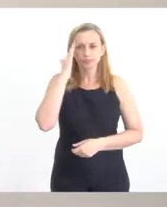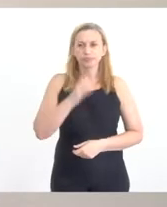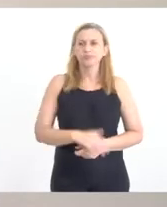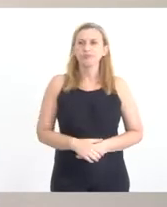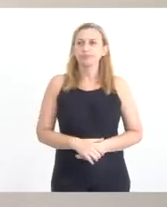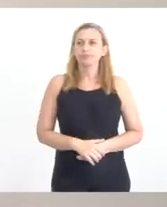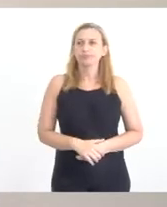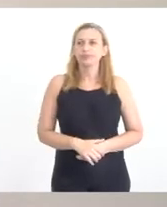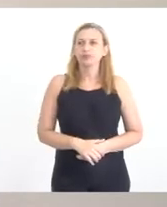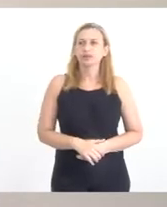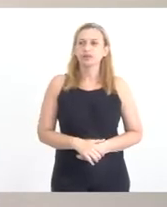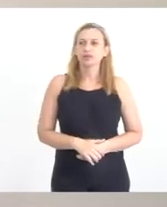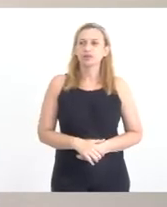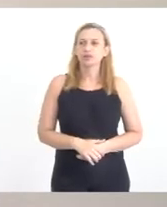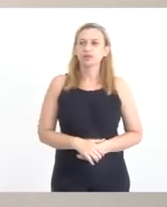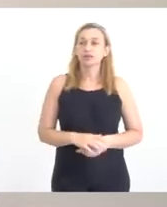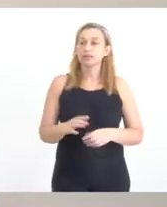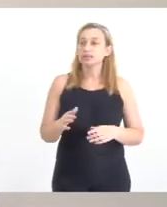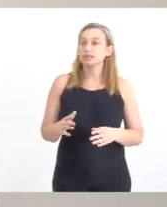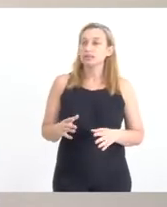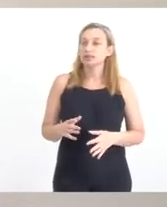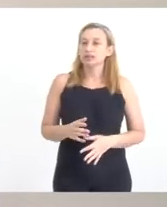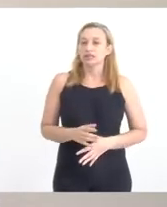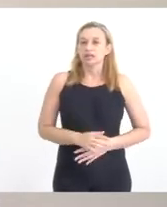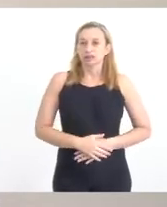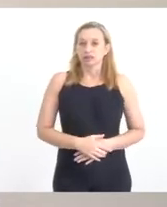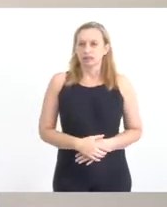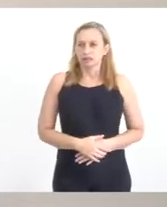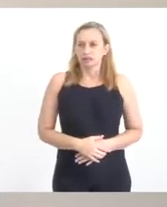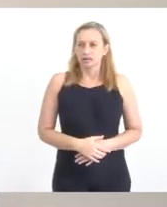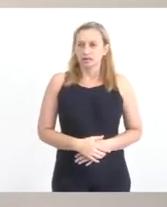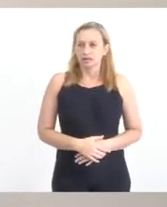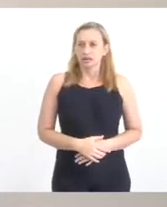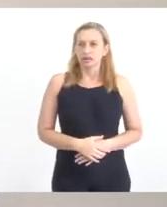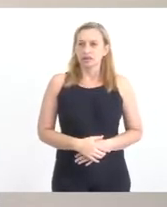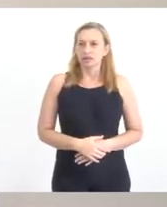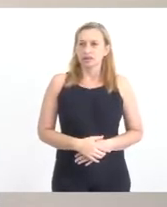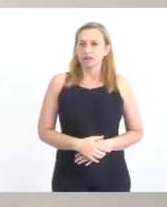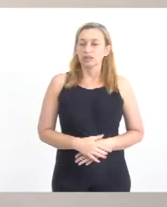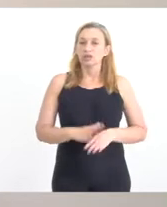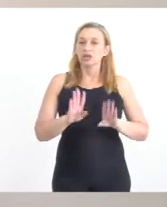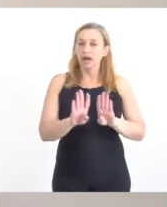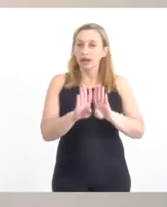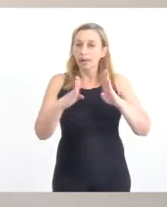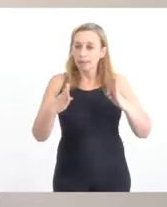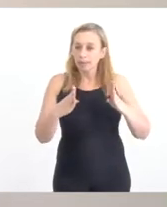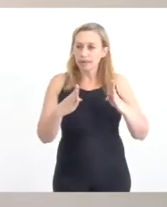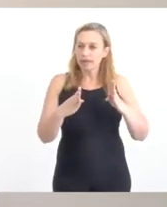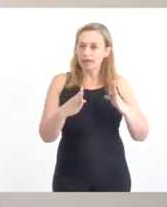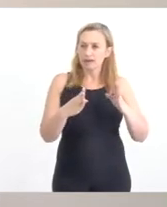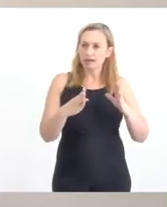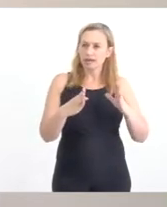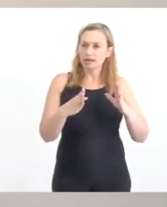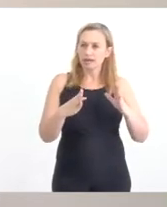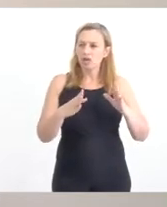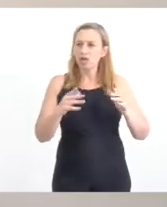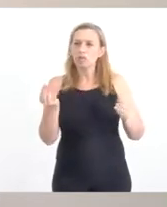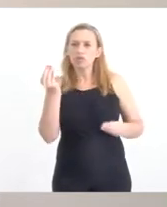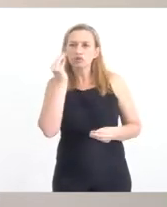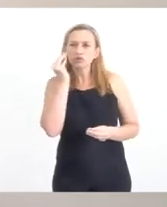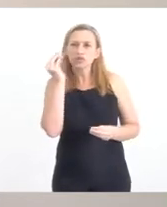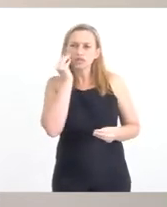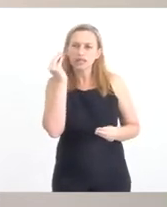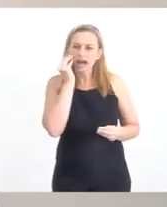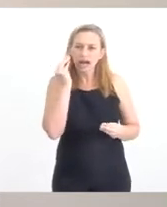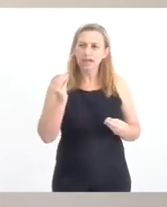que sem abrir as portas escancara as portas do estado para o movimento social forte